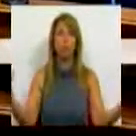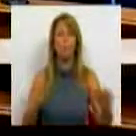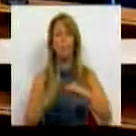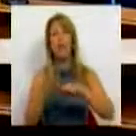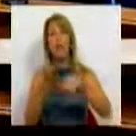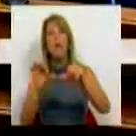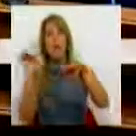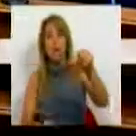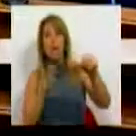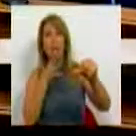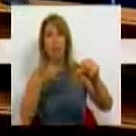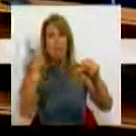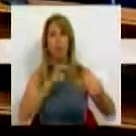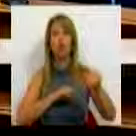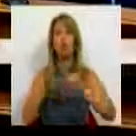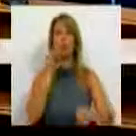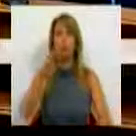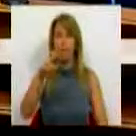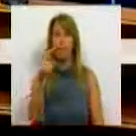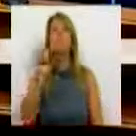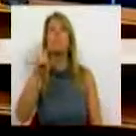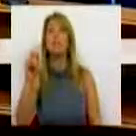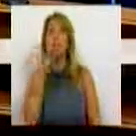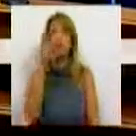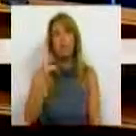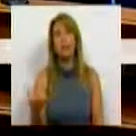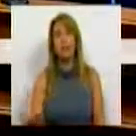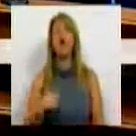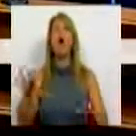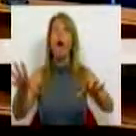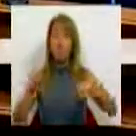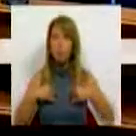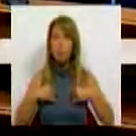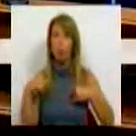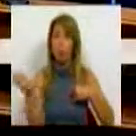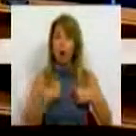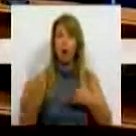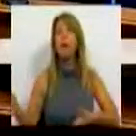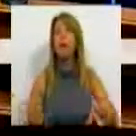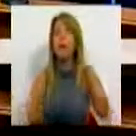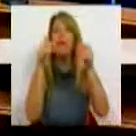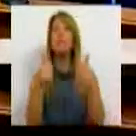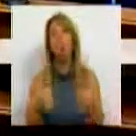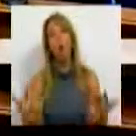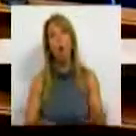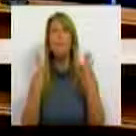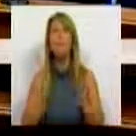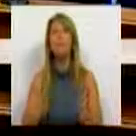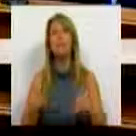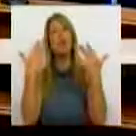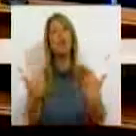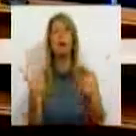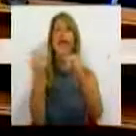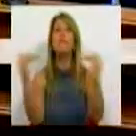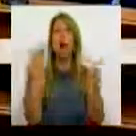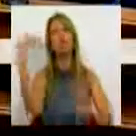Borges disse isso mesmo. Assumiu que estávamos no caminho certo e, portanto, tínhamos que passar a uma segunda fase. Para o Partido